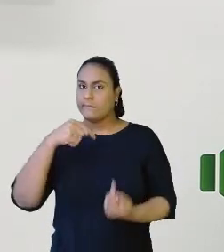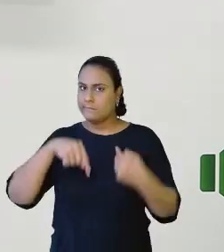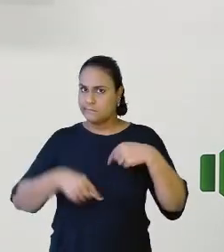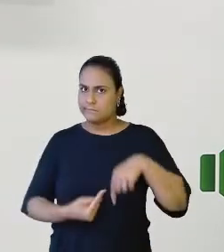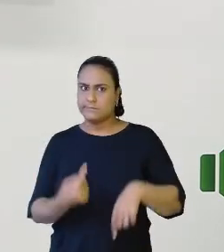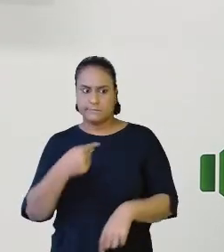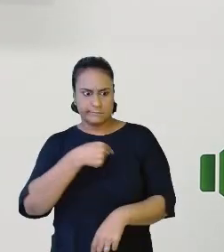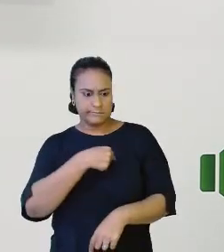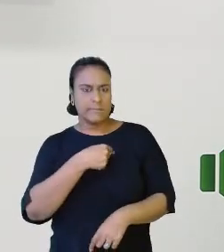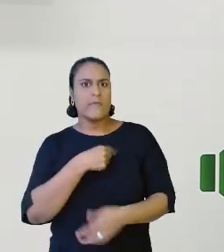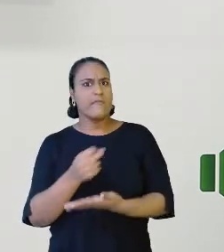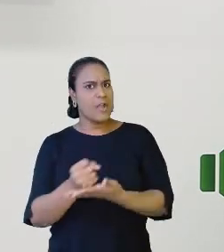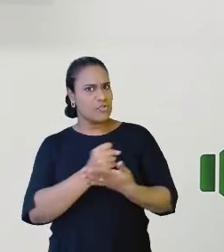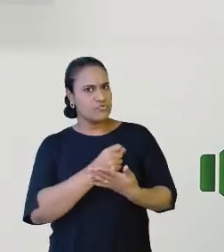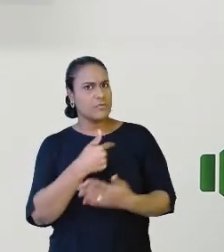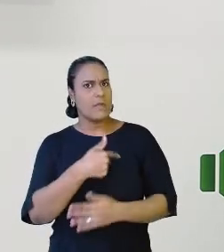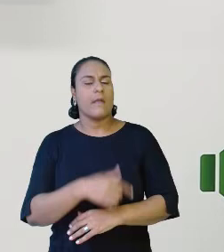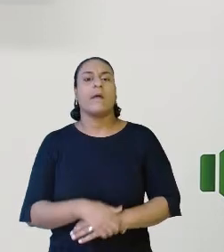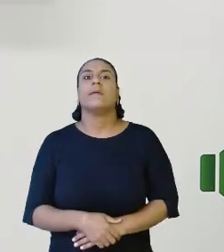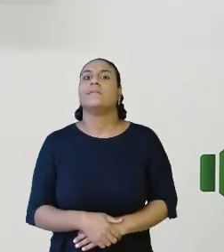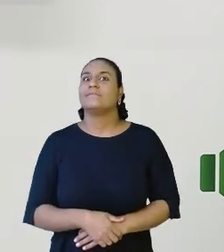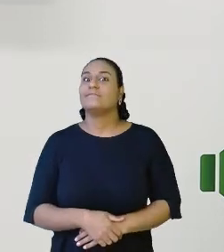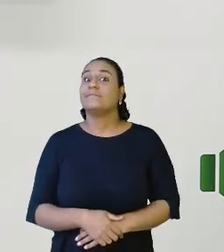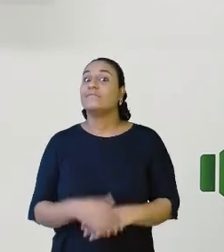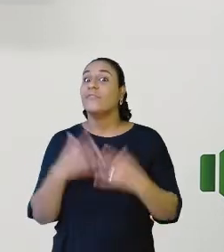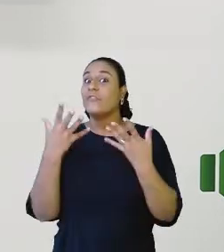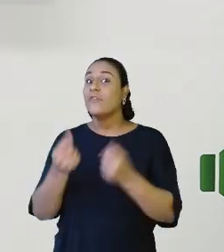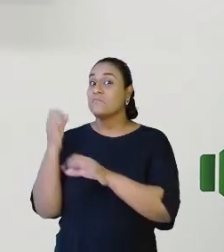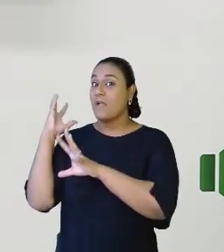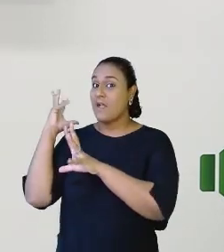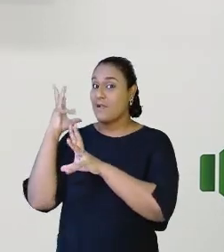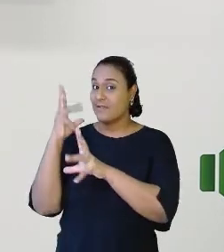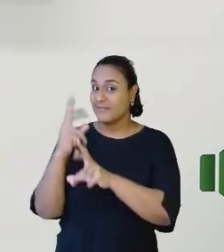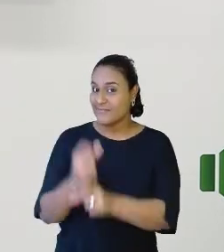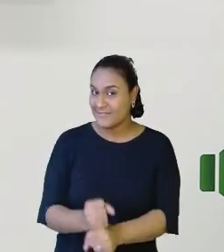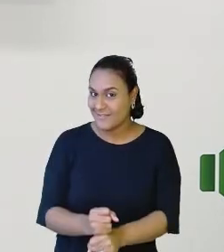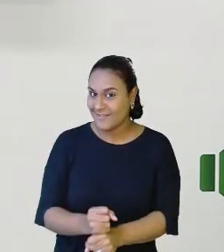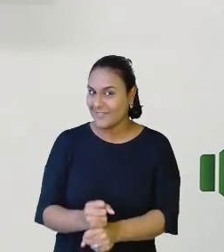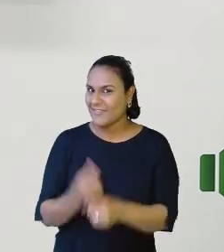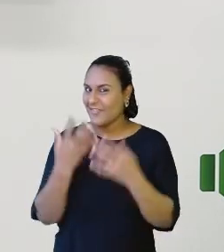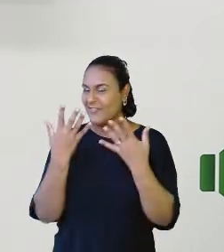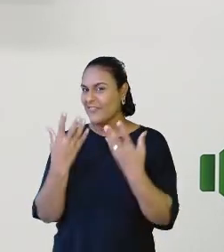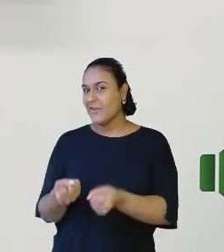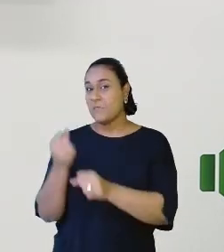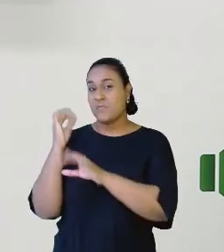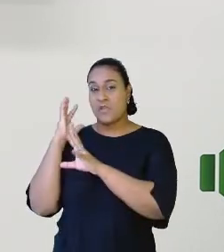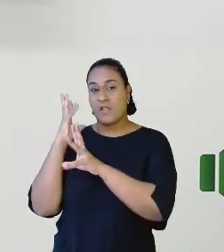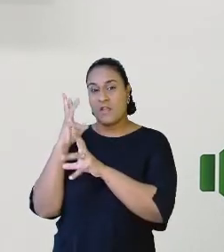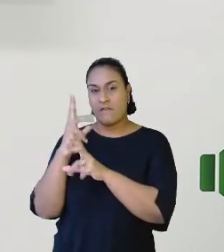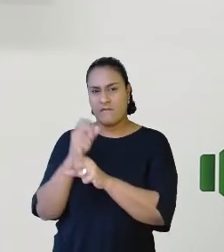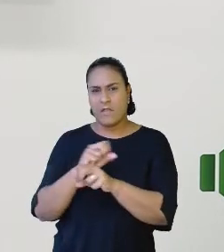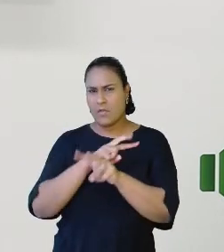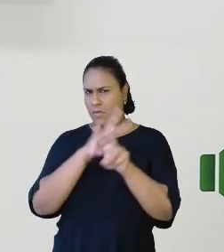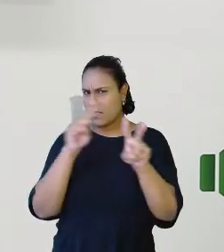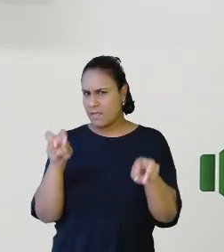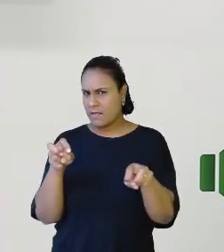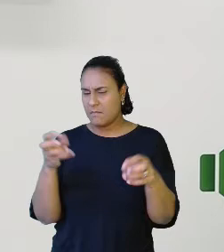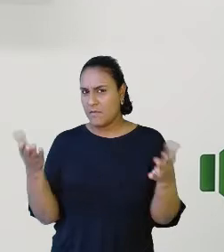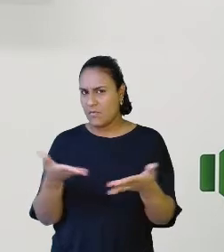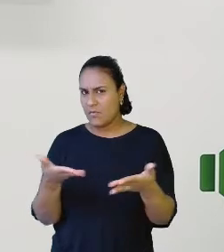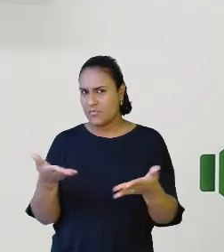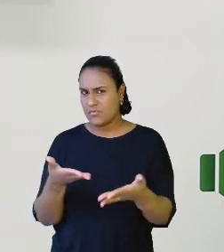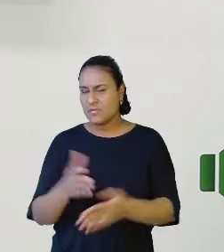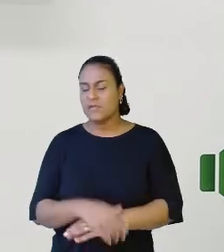também. Vamos revisar. Vamos rever o que aprendemos